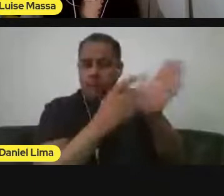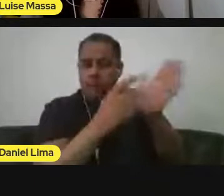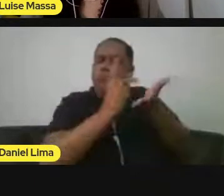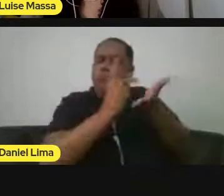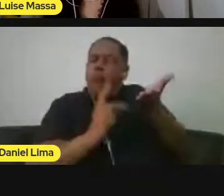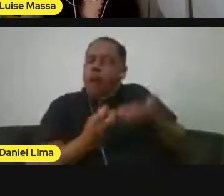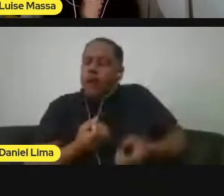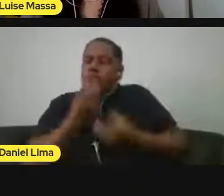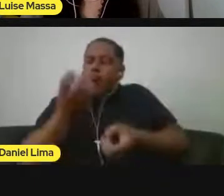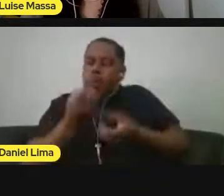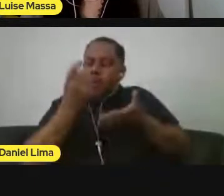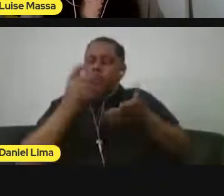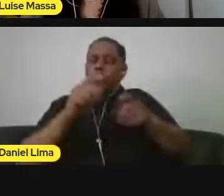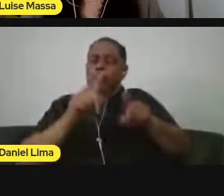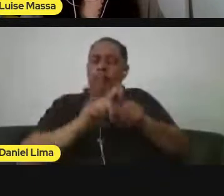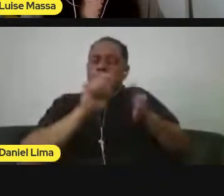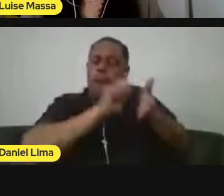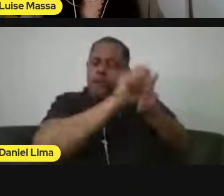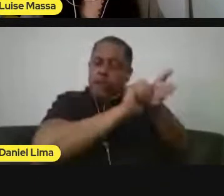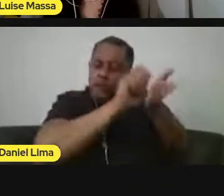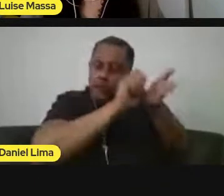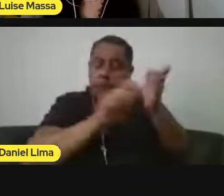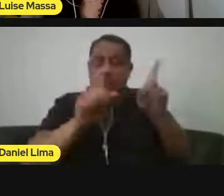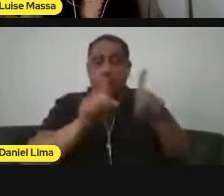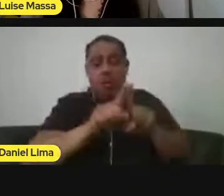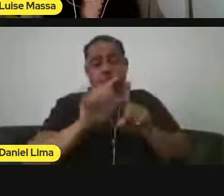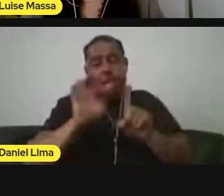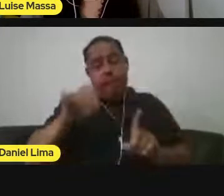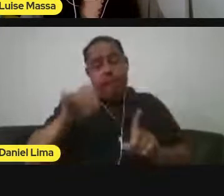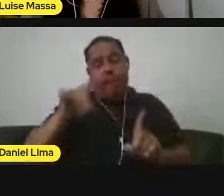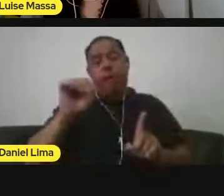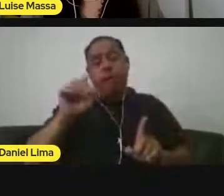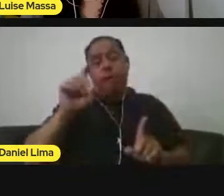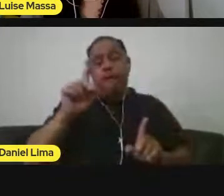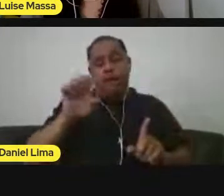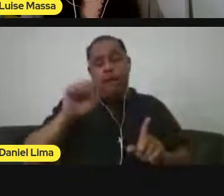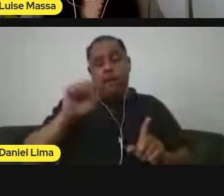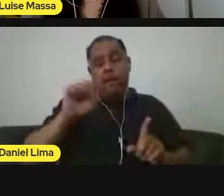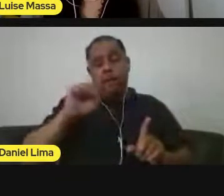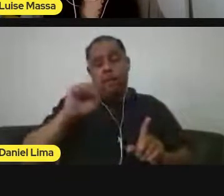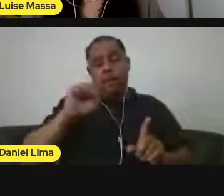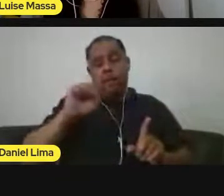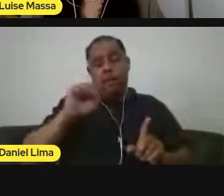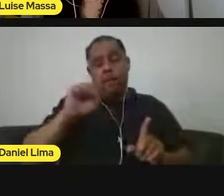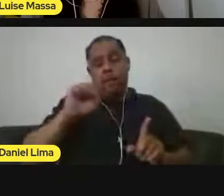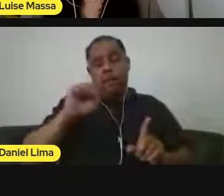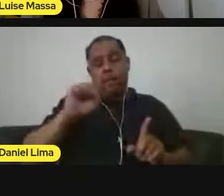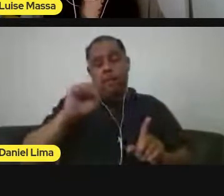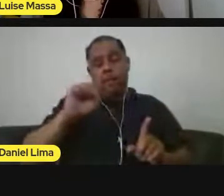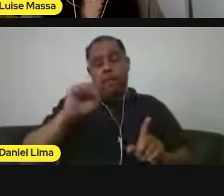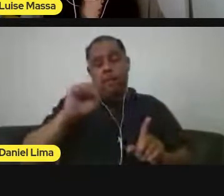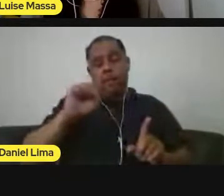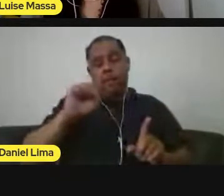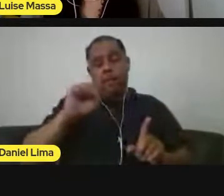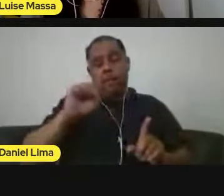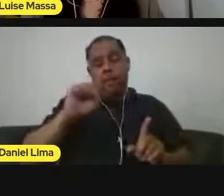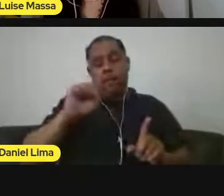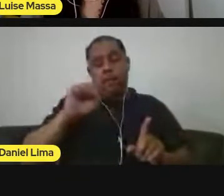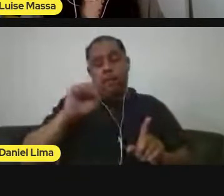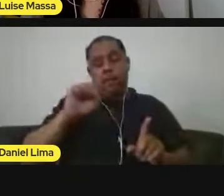astrólogo. E então ele tinha uma paixão imensa por esta área de estudo,